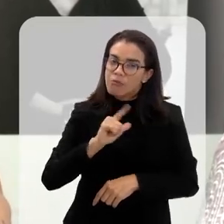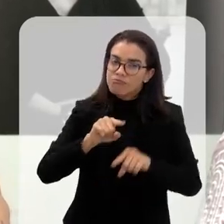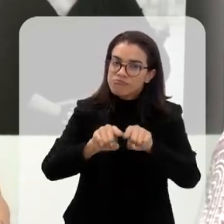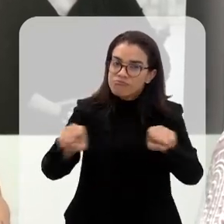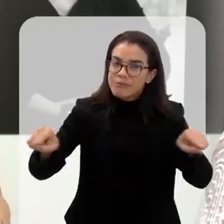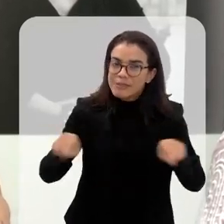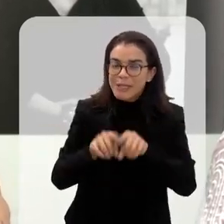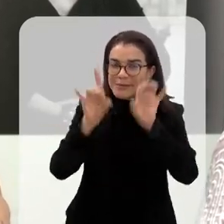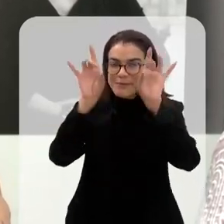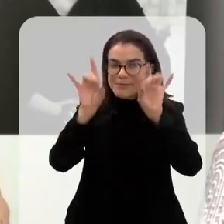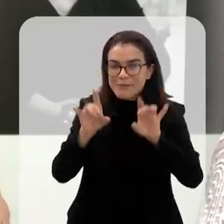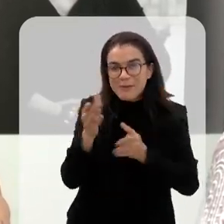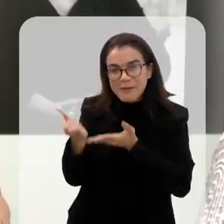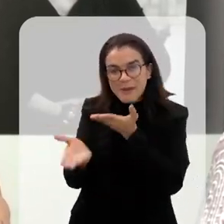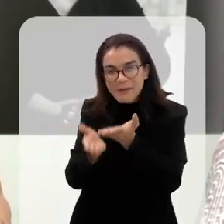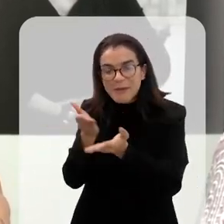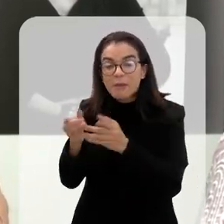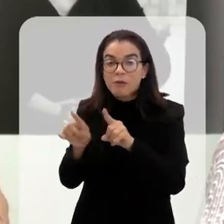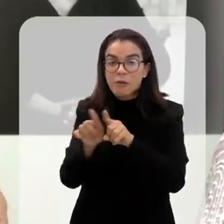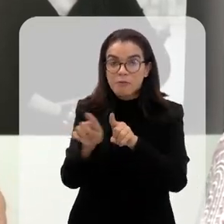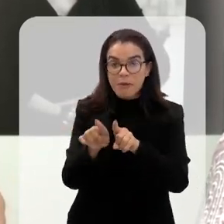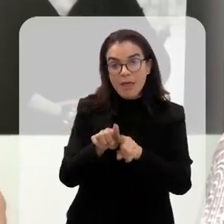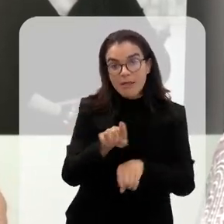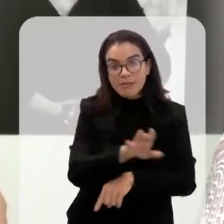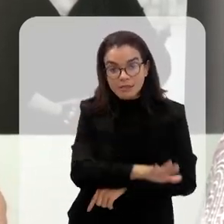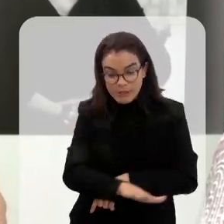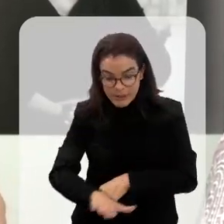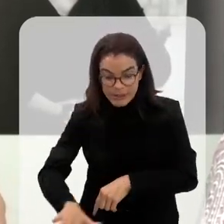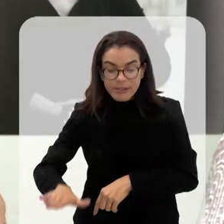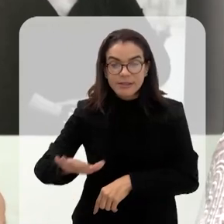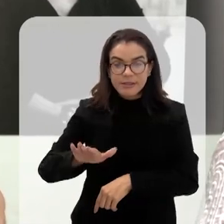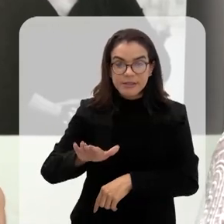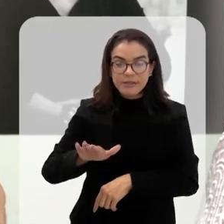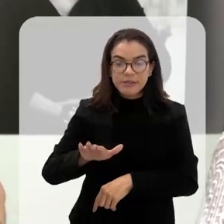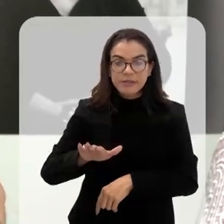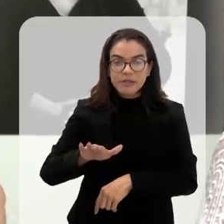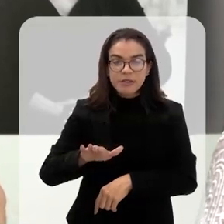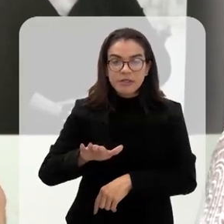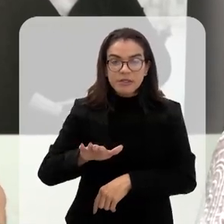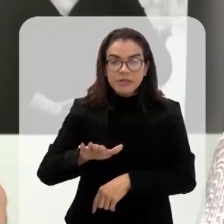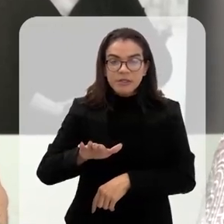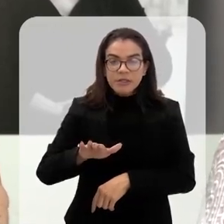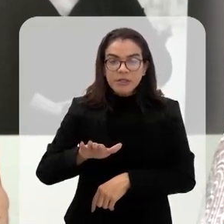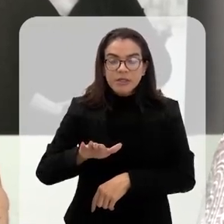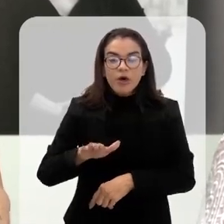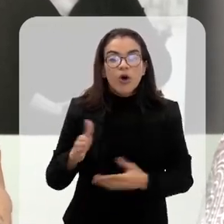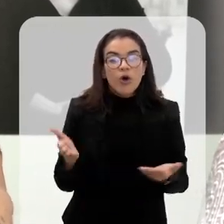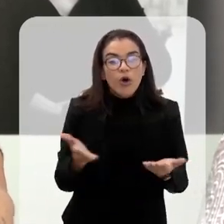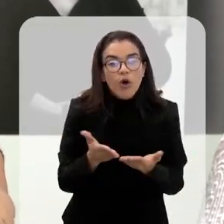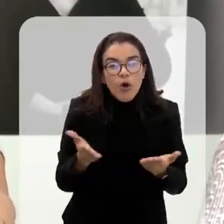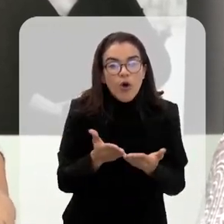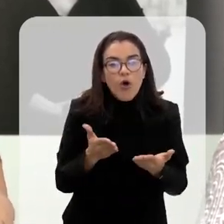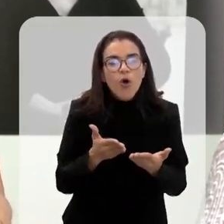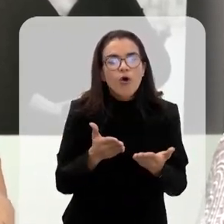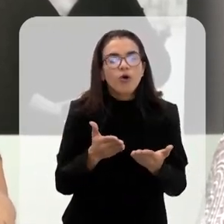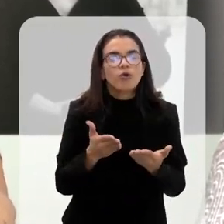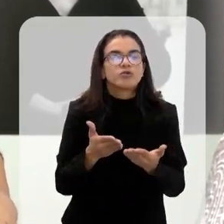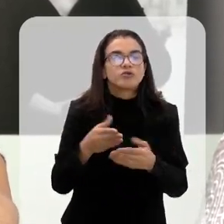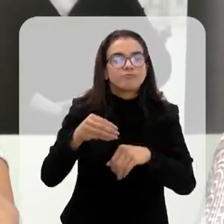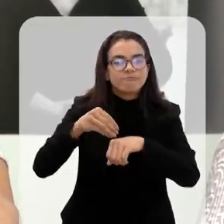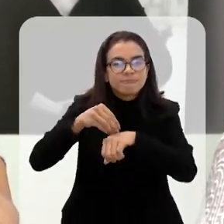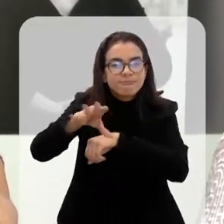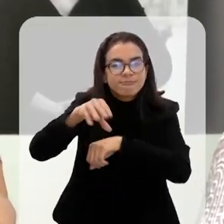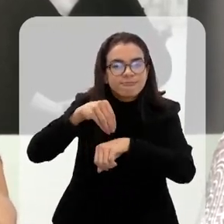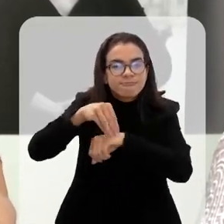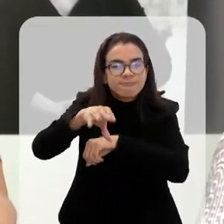de atendimento especial à mulher ali, e às crianças também, no Brinquedoteca. E hoje o fluxo